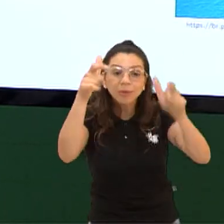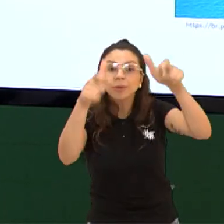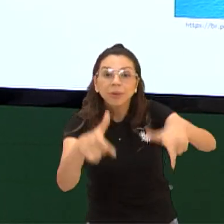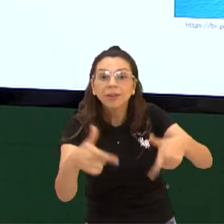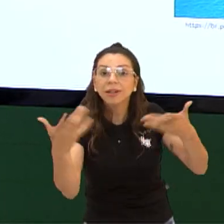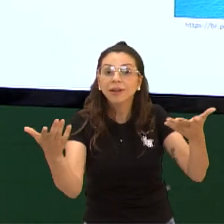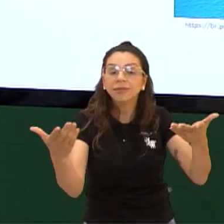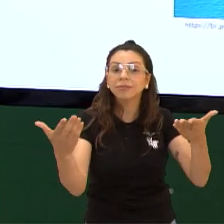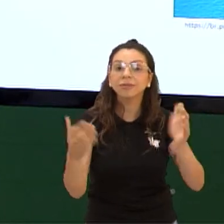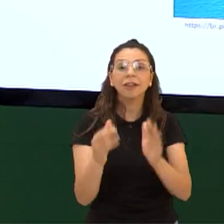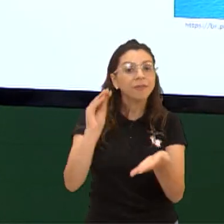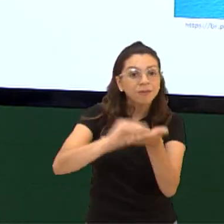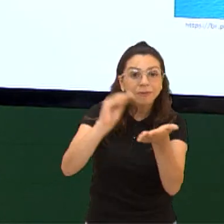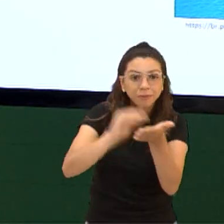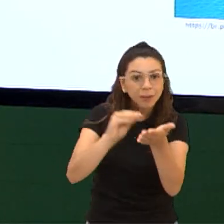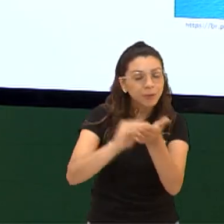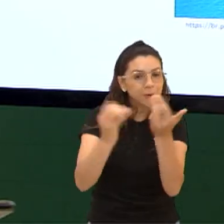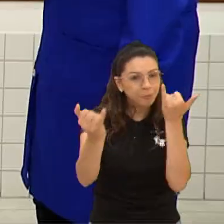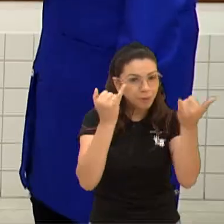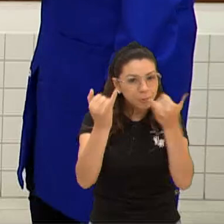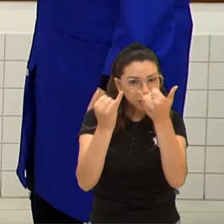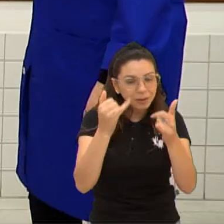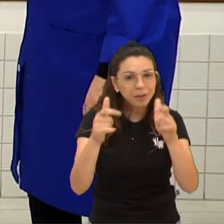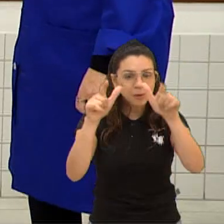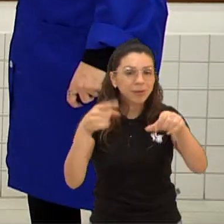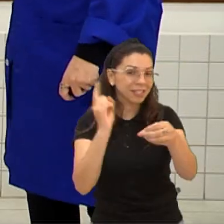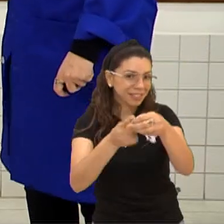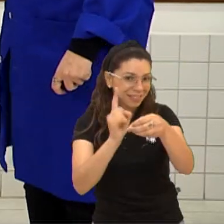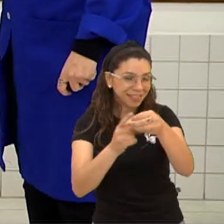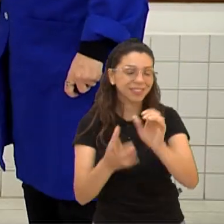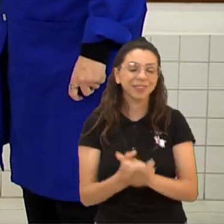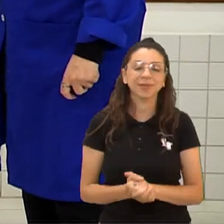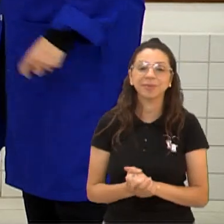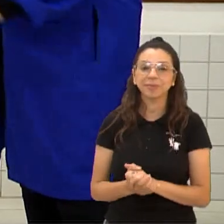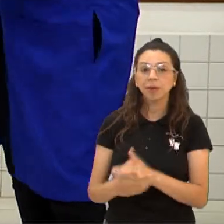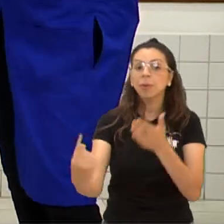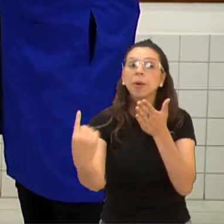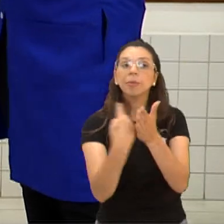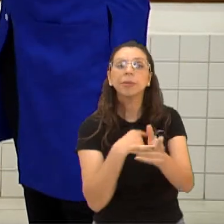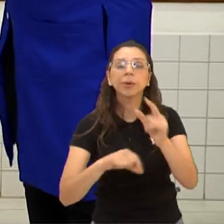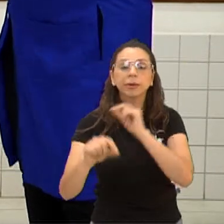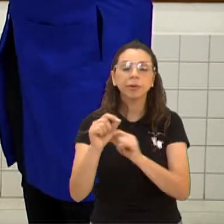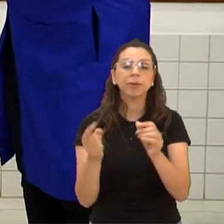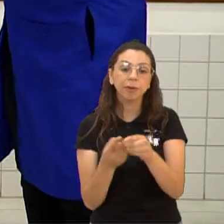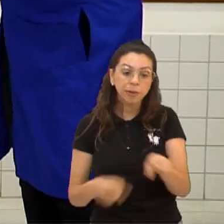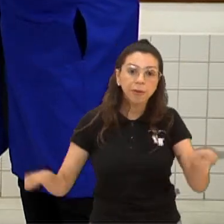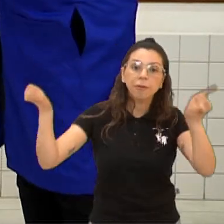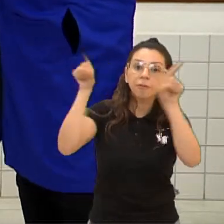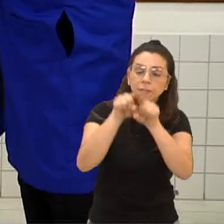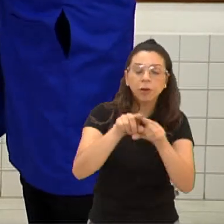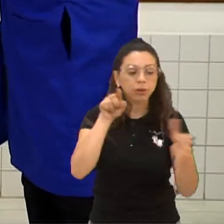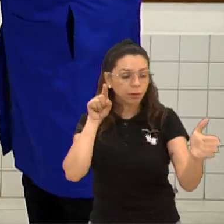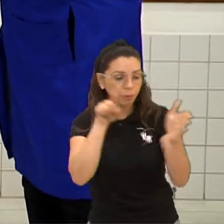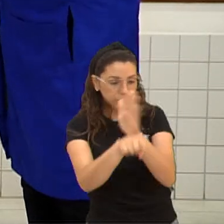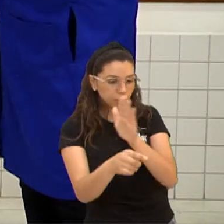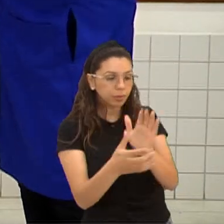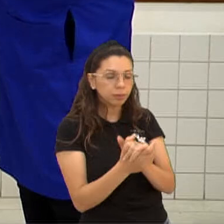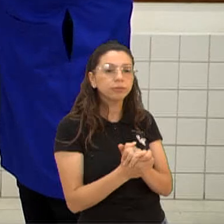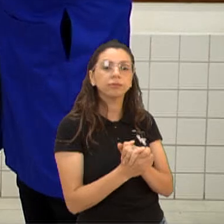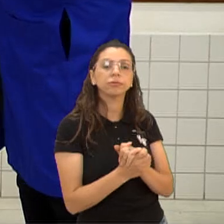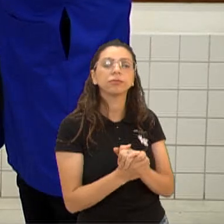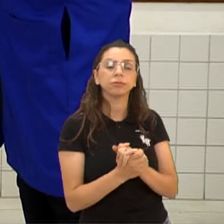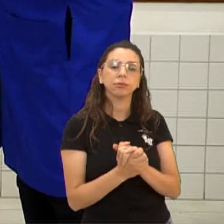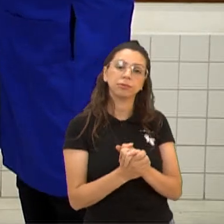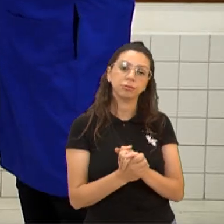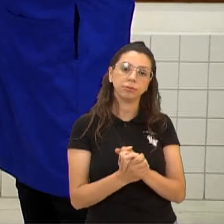é, não mandou aqui para a gente. Vamos lá? Então, sobre a perguntinha, dá uma retomada na perguntinha dele, professora. Que eu a acho perguntinha